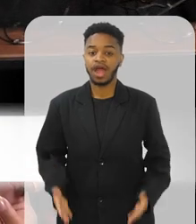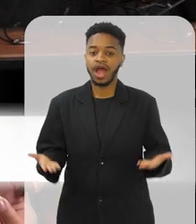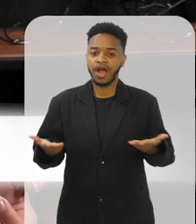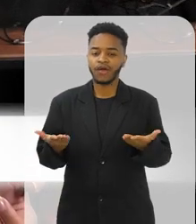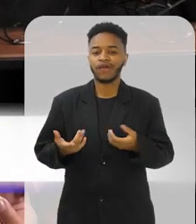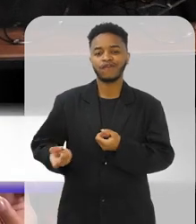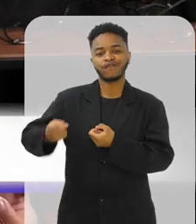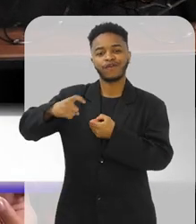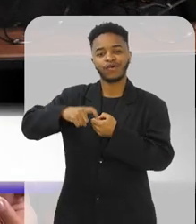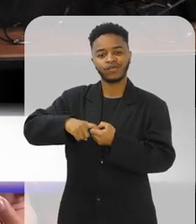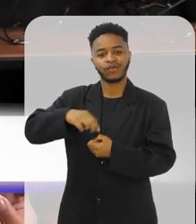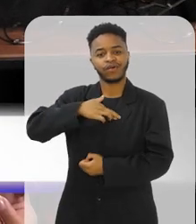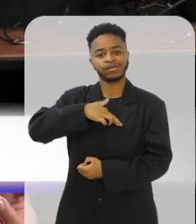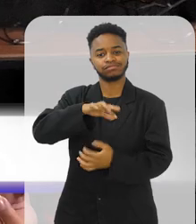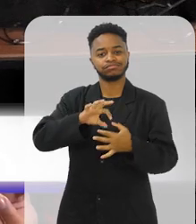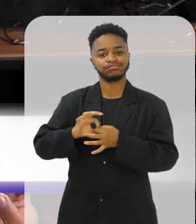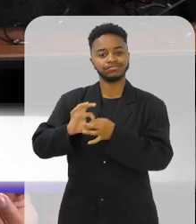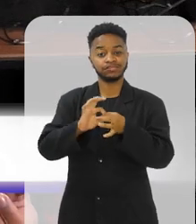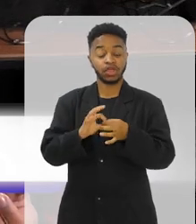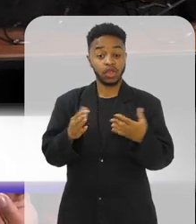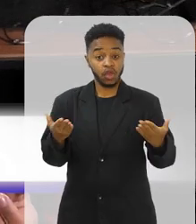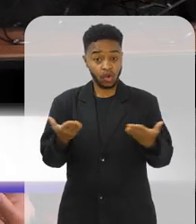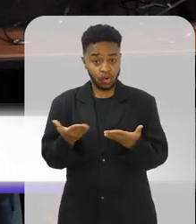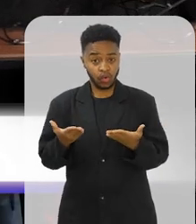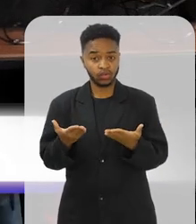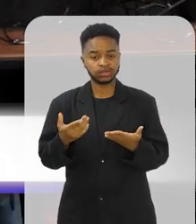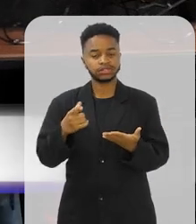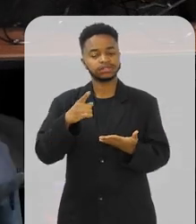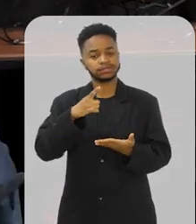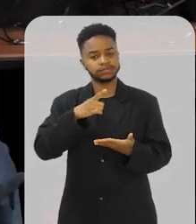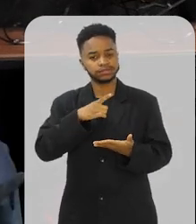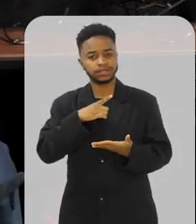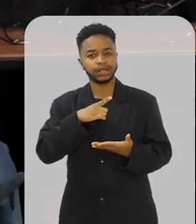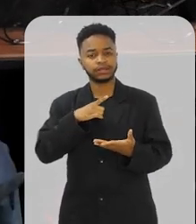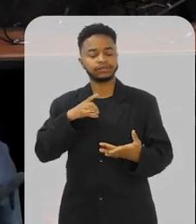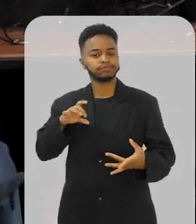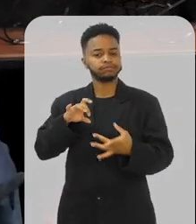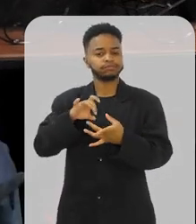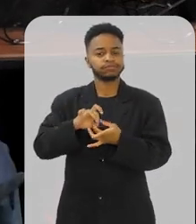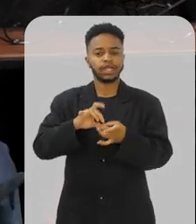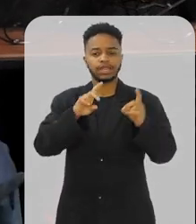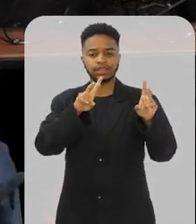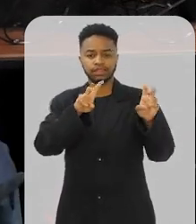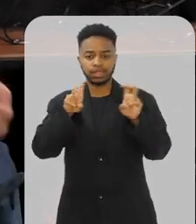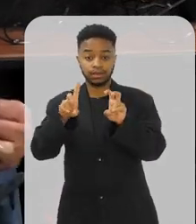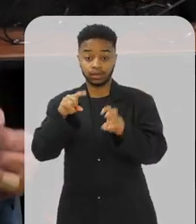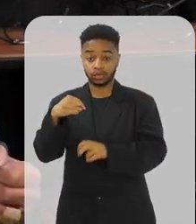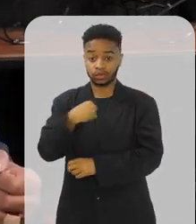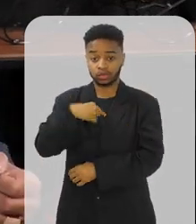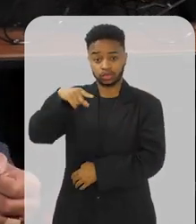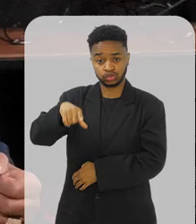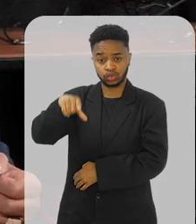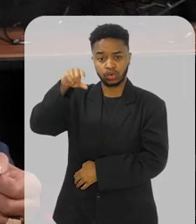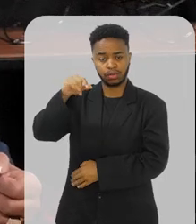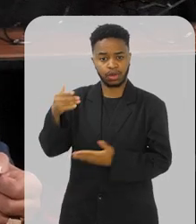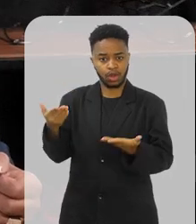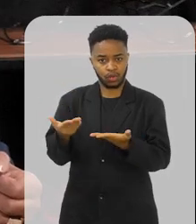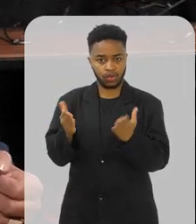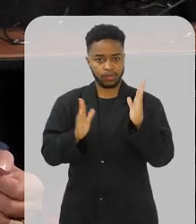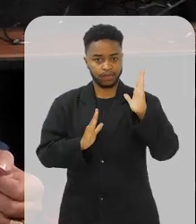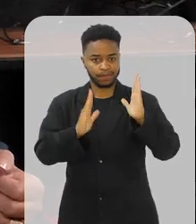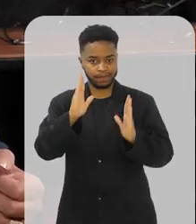programa Religare de Volta. E hoje, dentro desse tema que nós escolhemos para esse